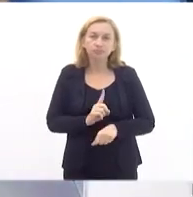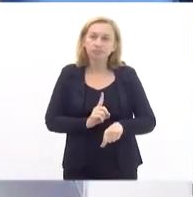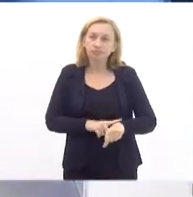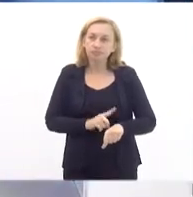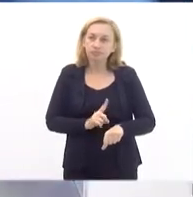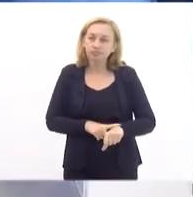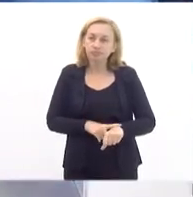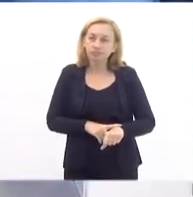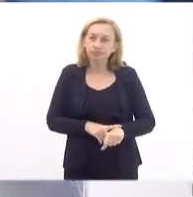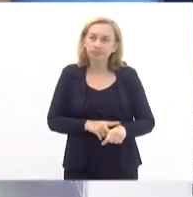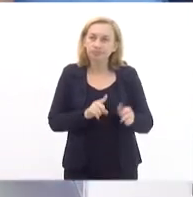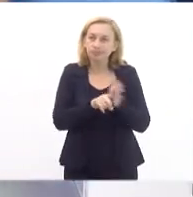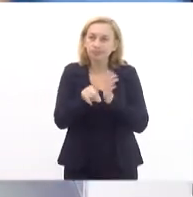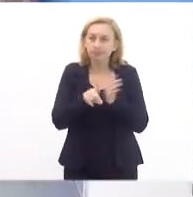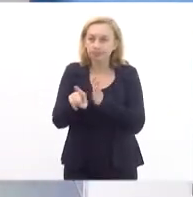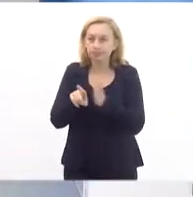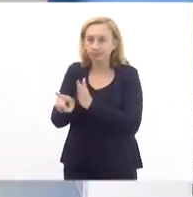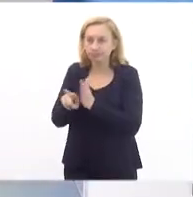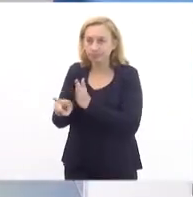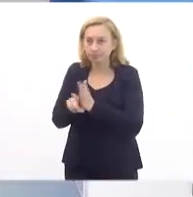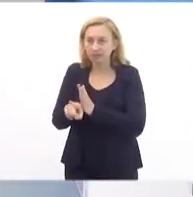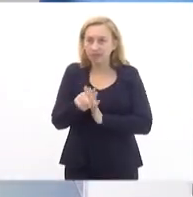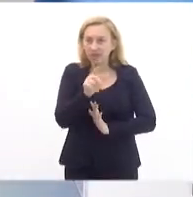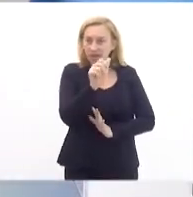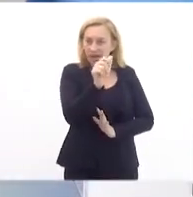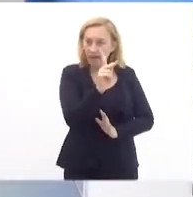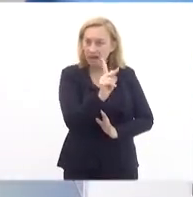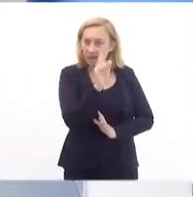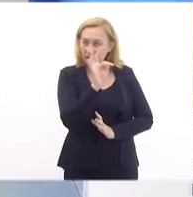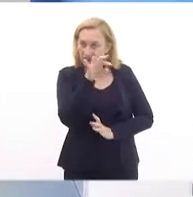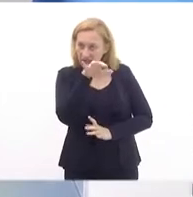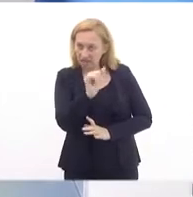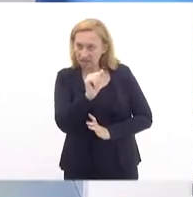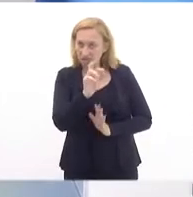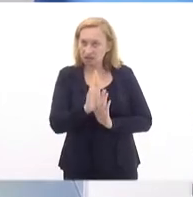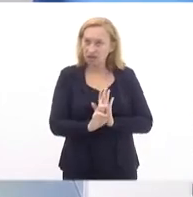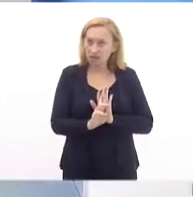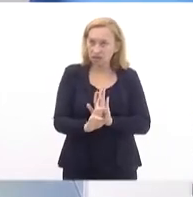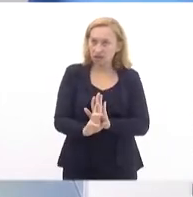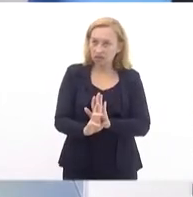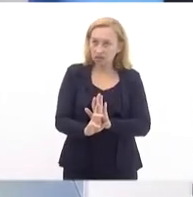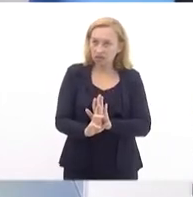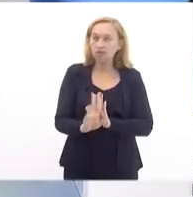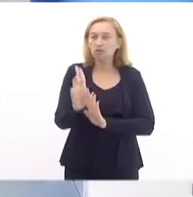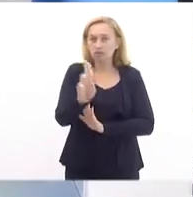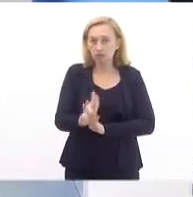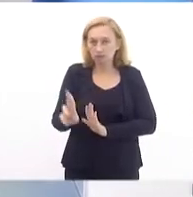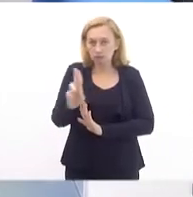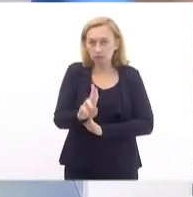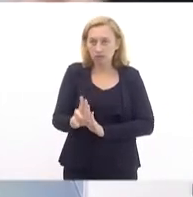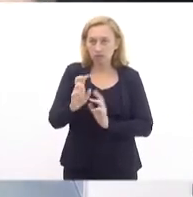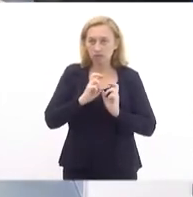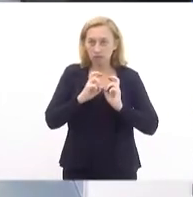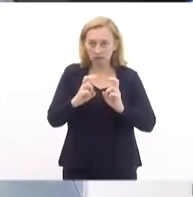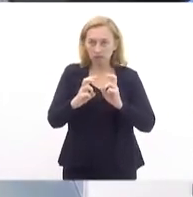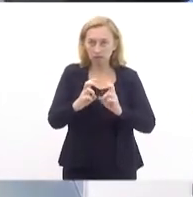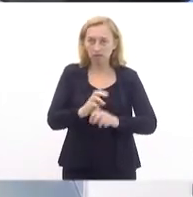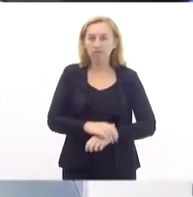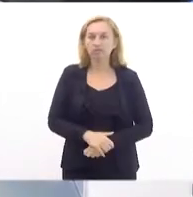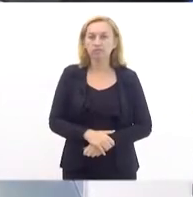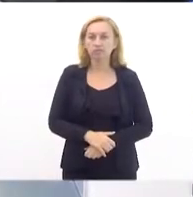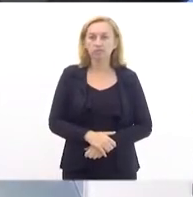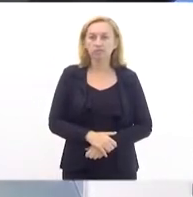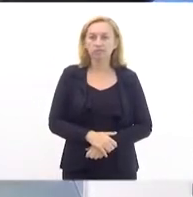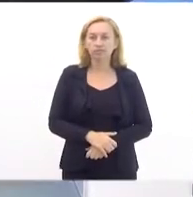momento fazendo pergunta para a Kátia, que ela veio aqui representando os usuários do sistema de trens,